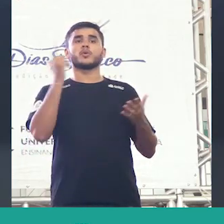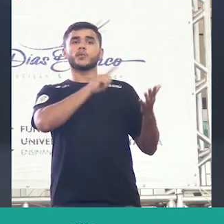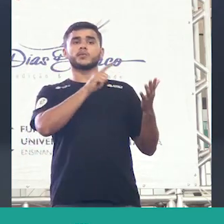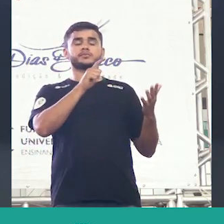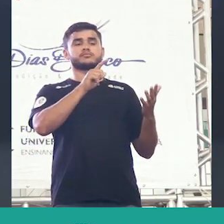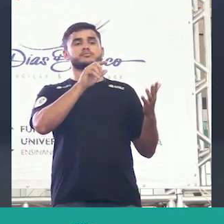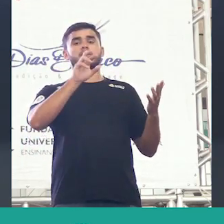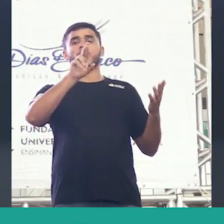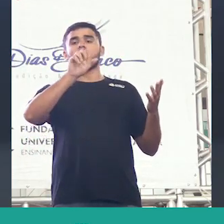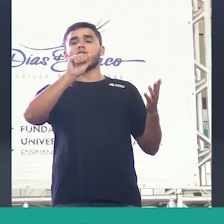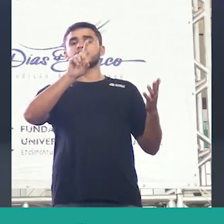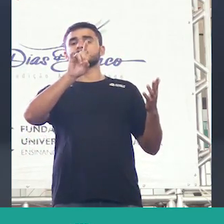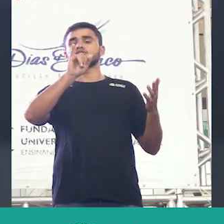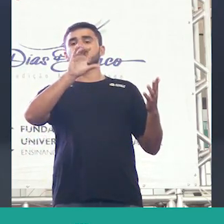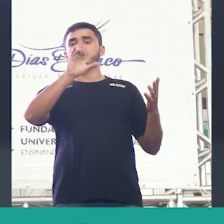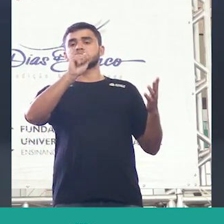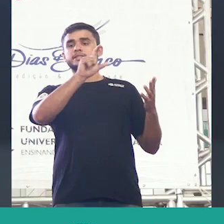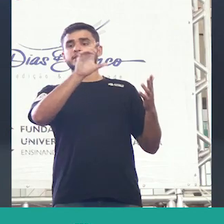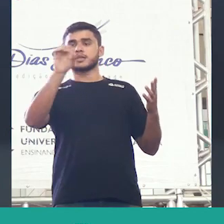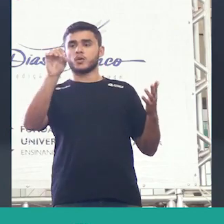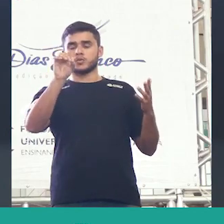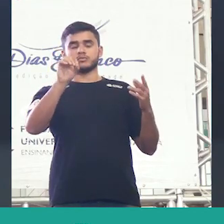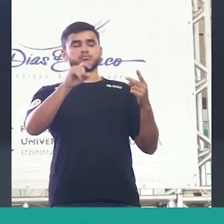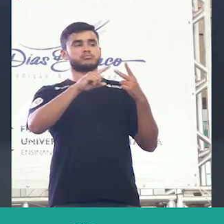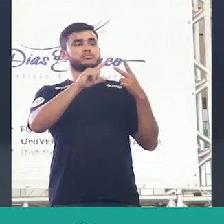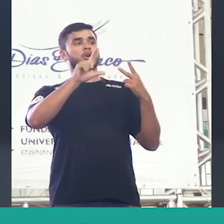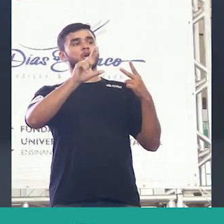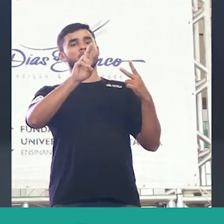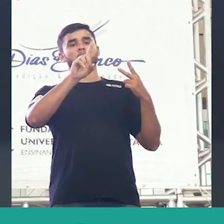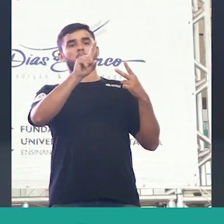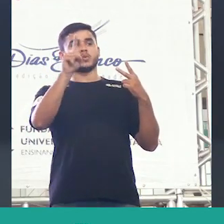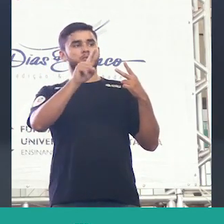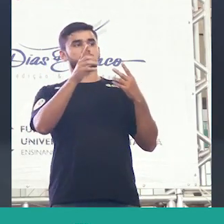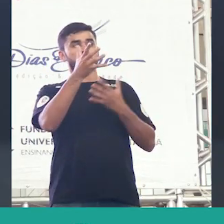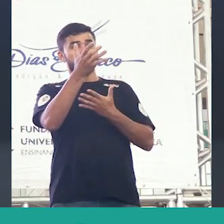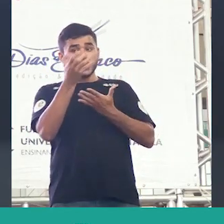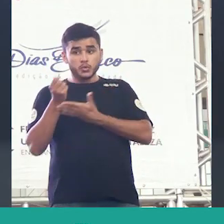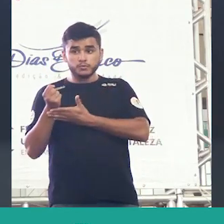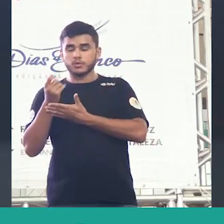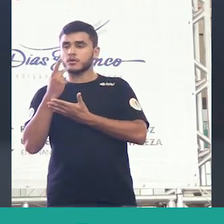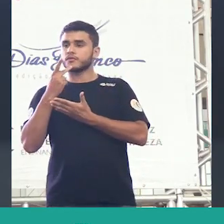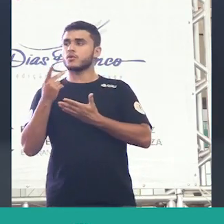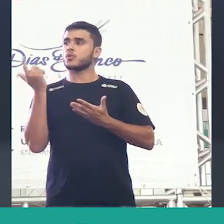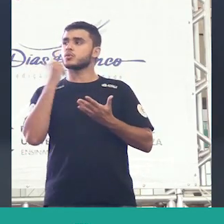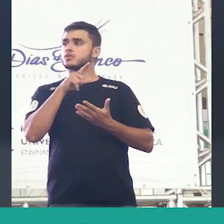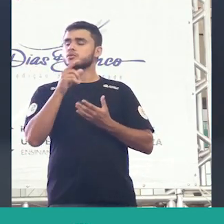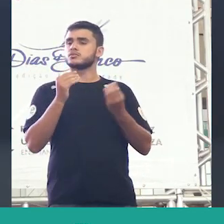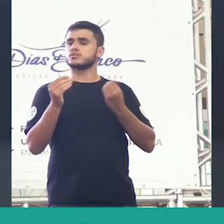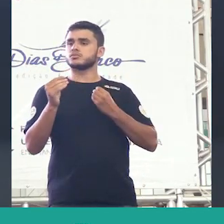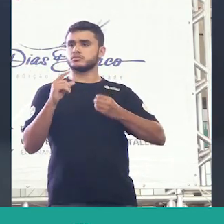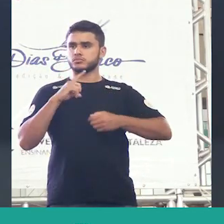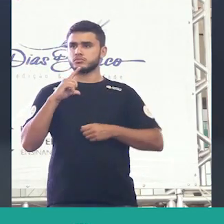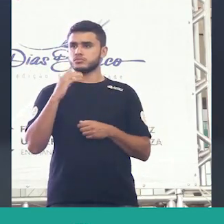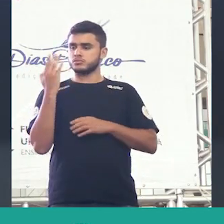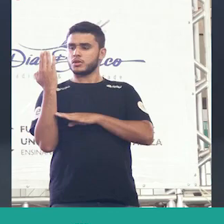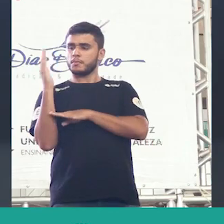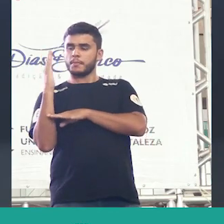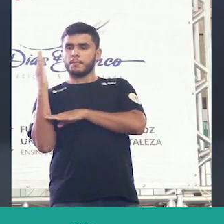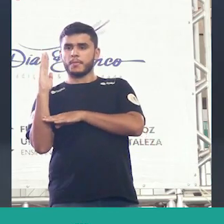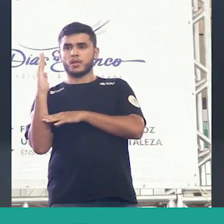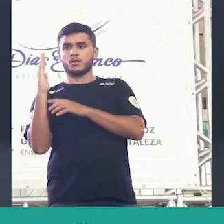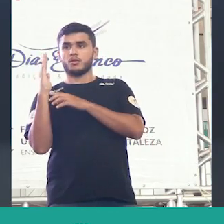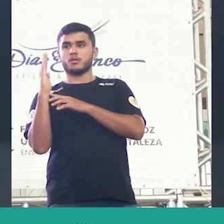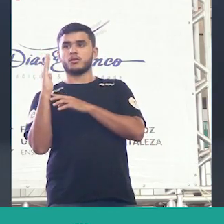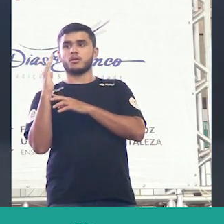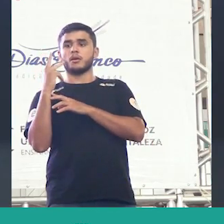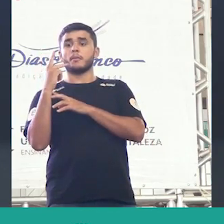quero captar radiação. A luz vai vir e eu quero captar essa luz. Eu devo colocar um espelho